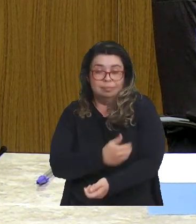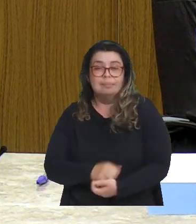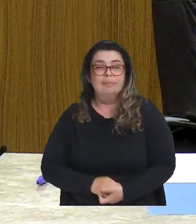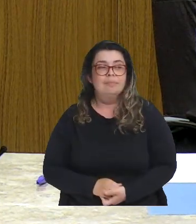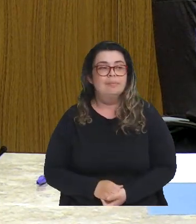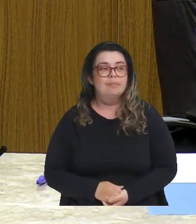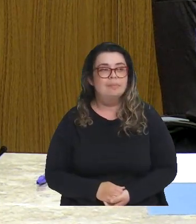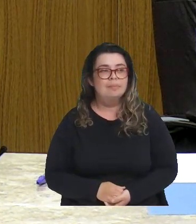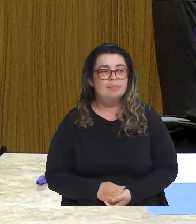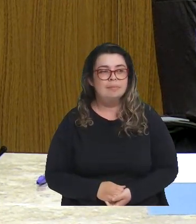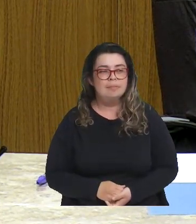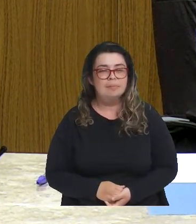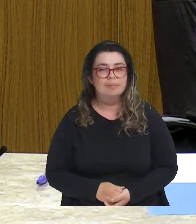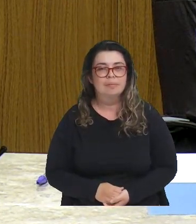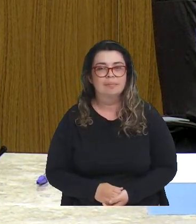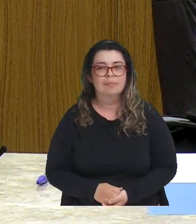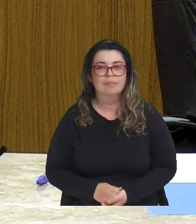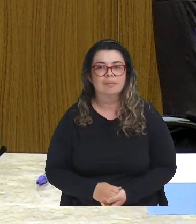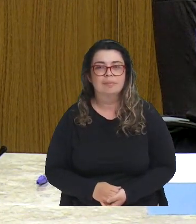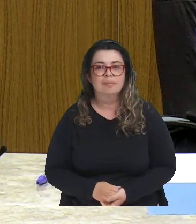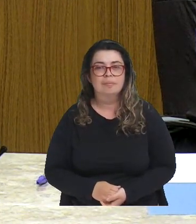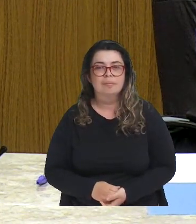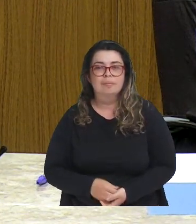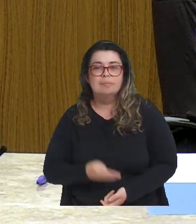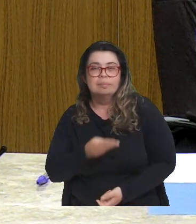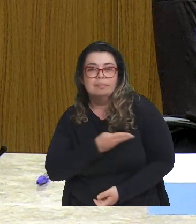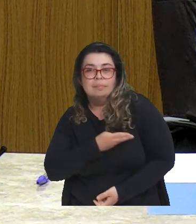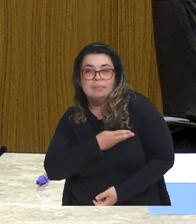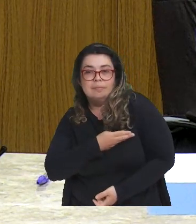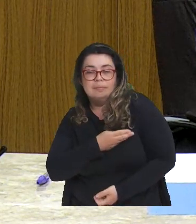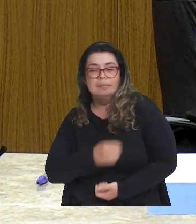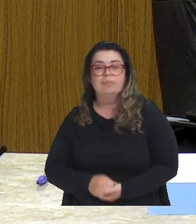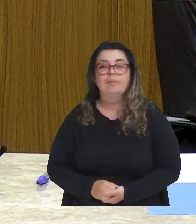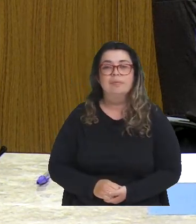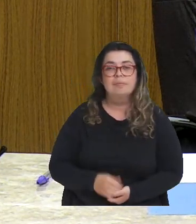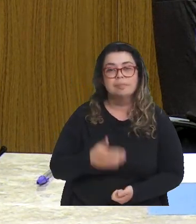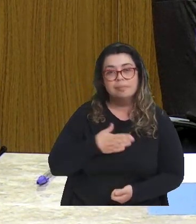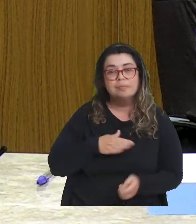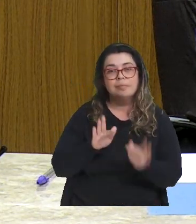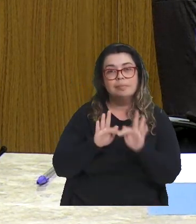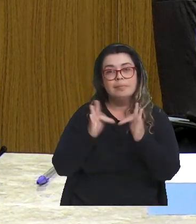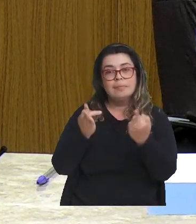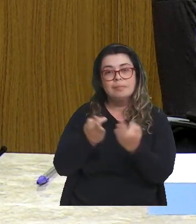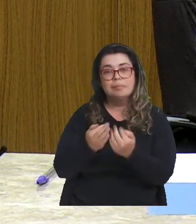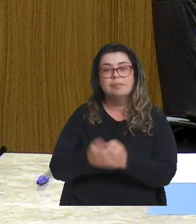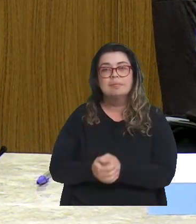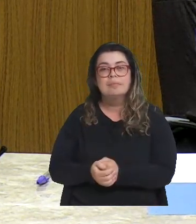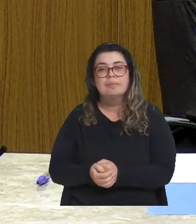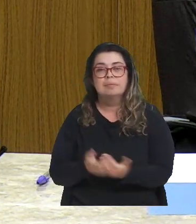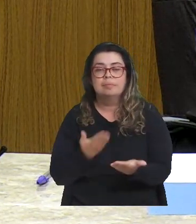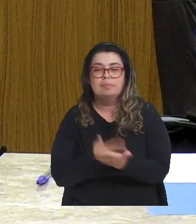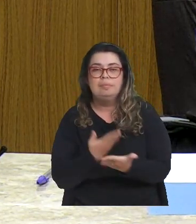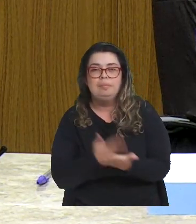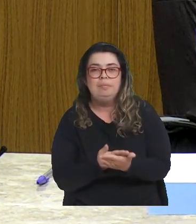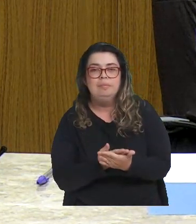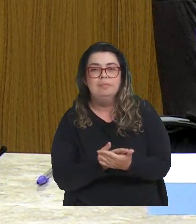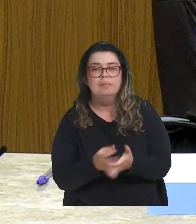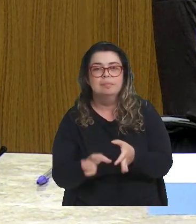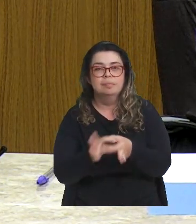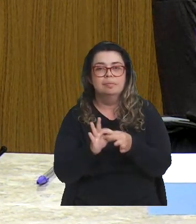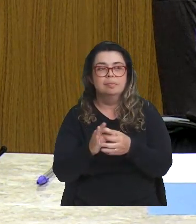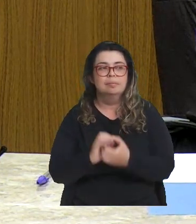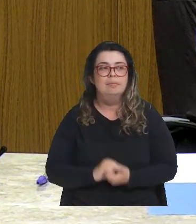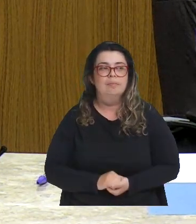porque ele é um grande amigo do meu sobrinho, que estudaram juntos. Hoje o meu